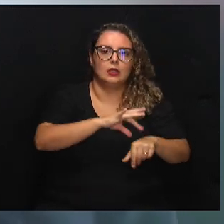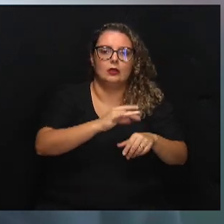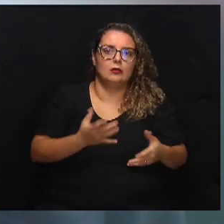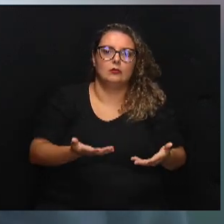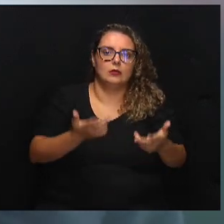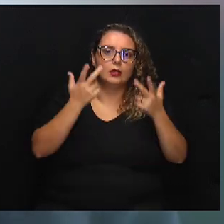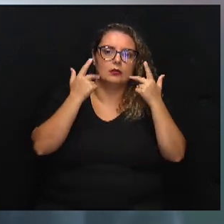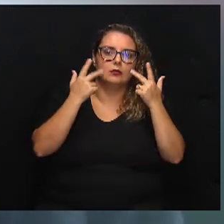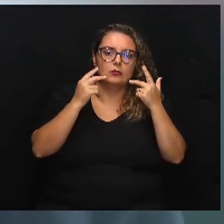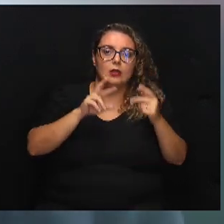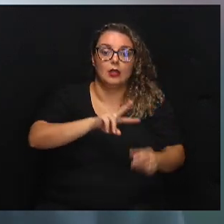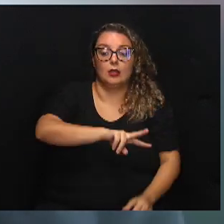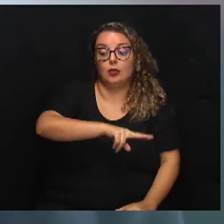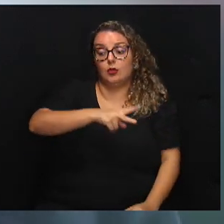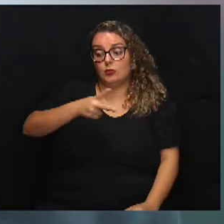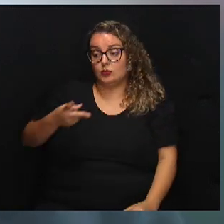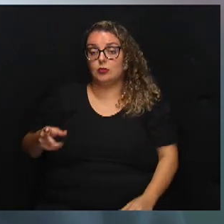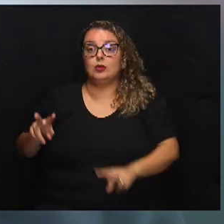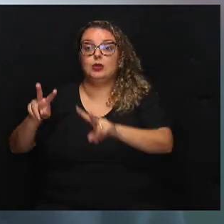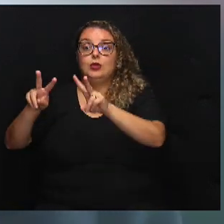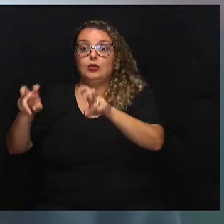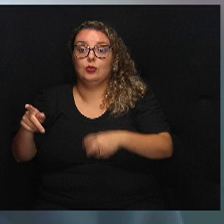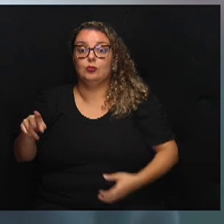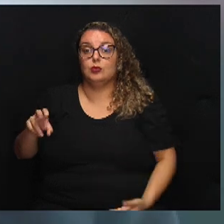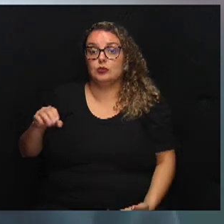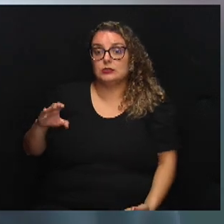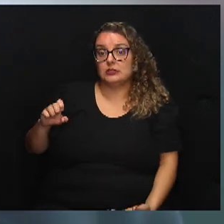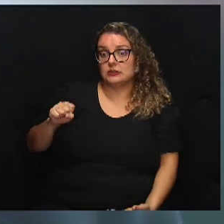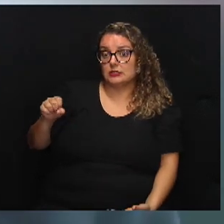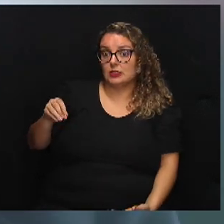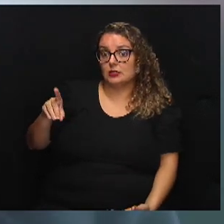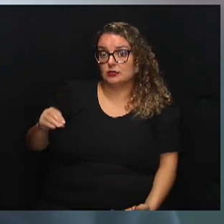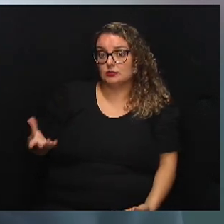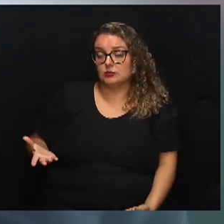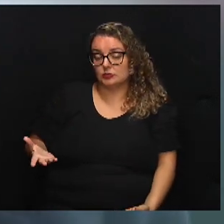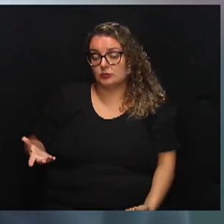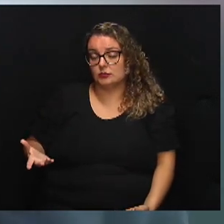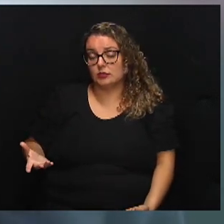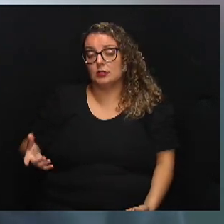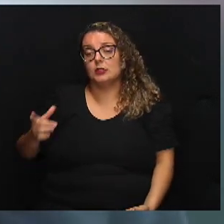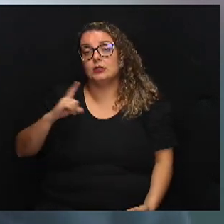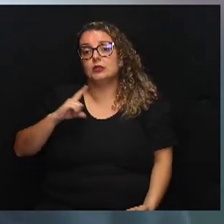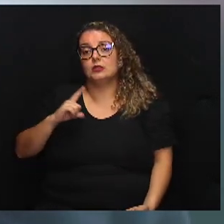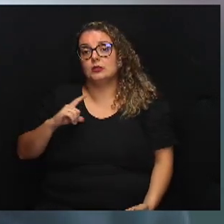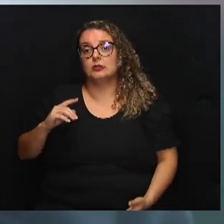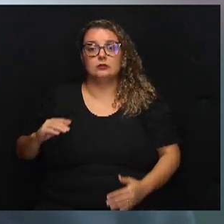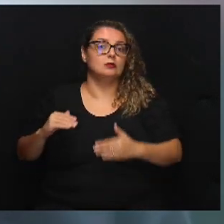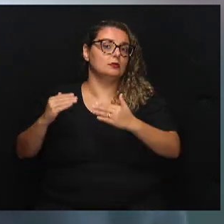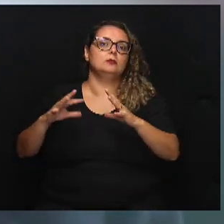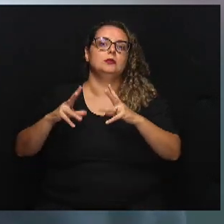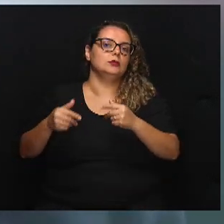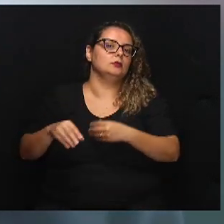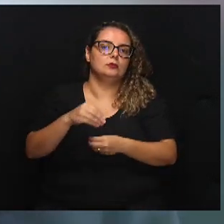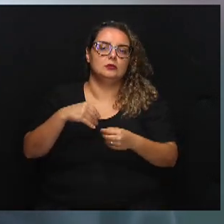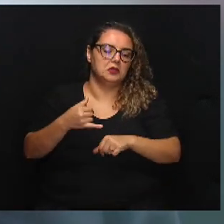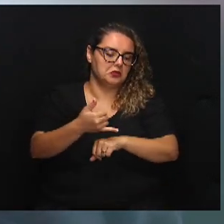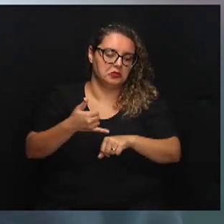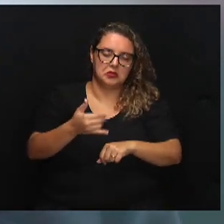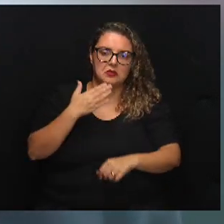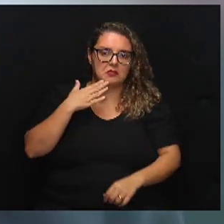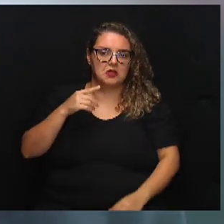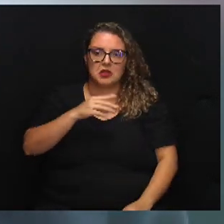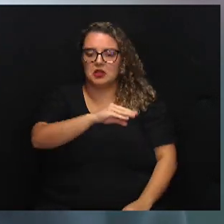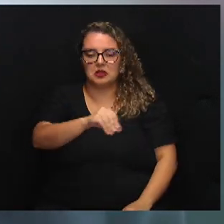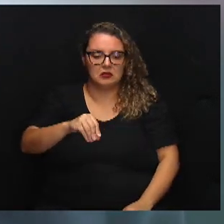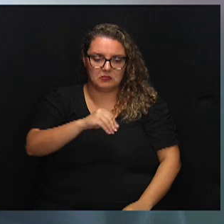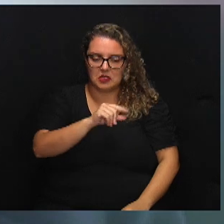aqueles alimentos chamados processados e que têm um excesso de tudo isso aí, gordura, açúcar,